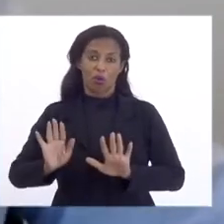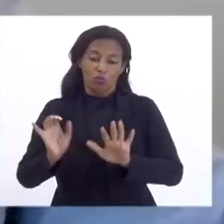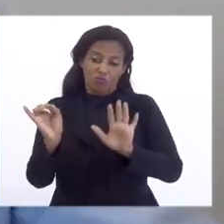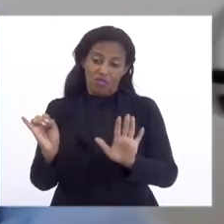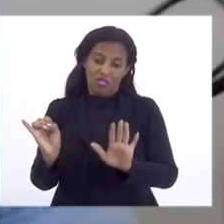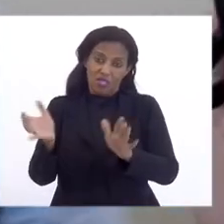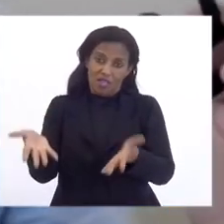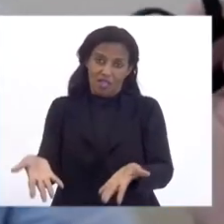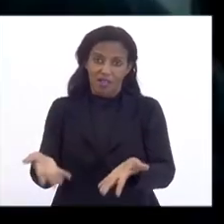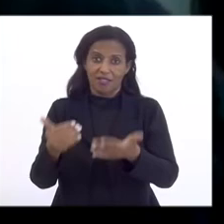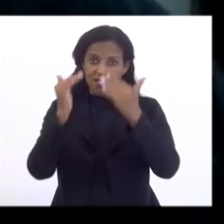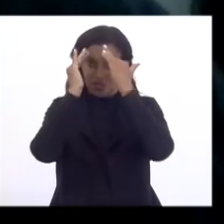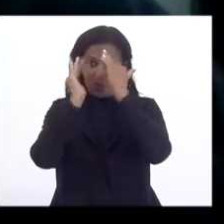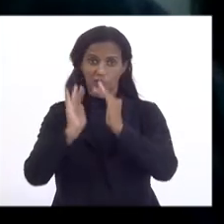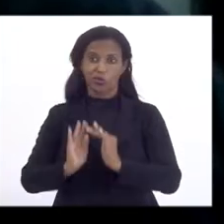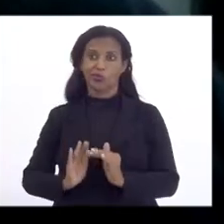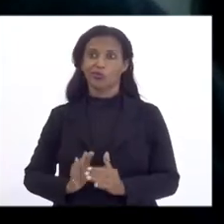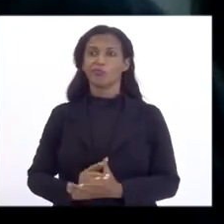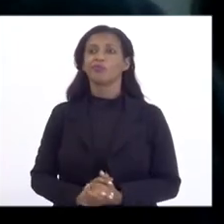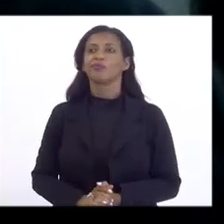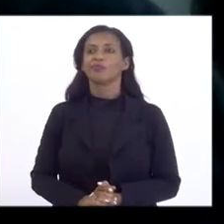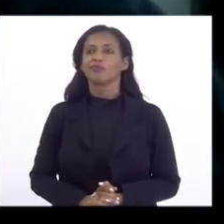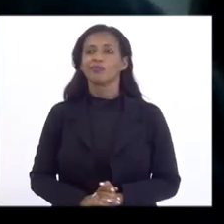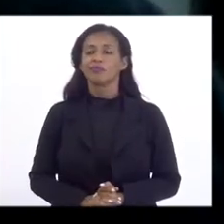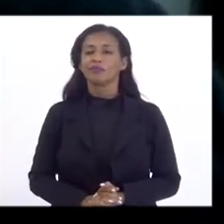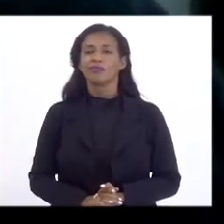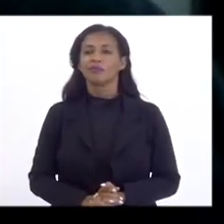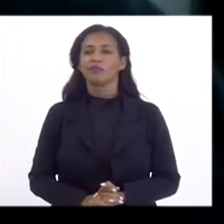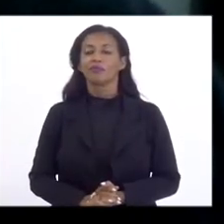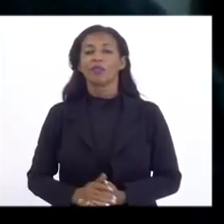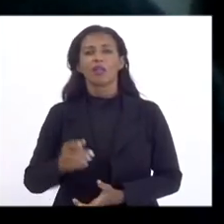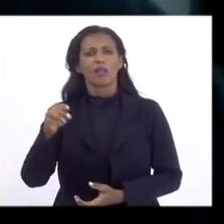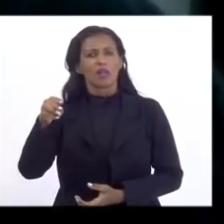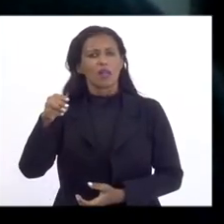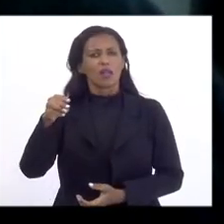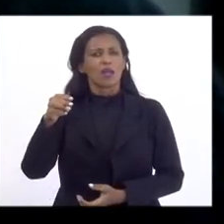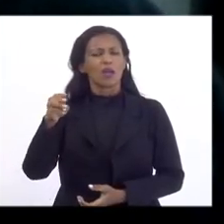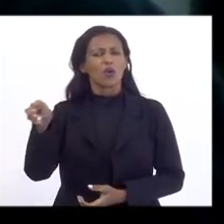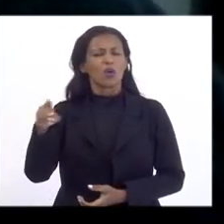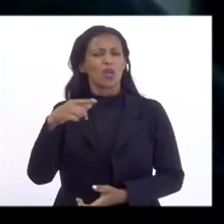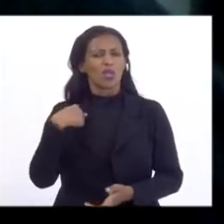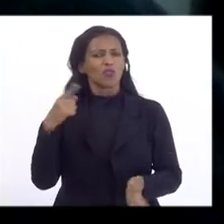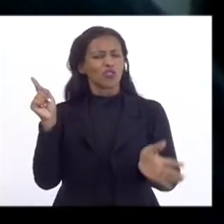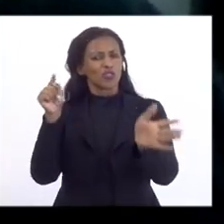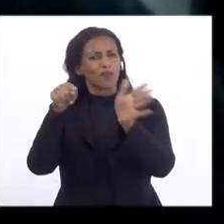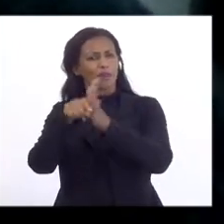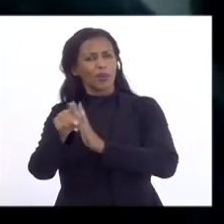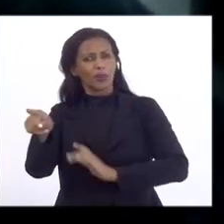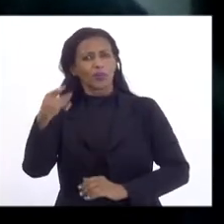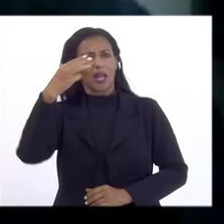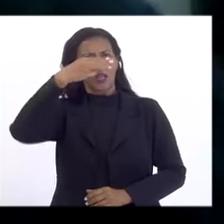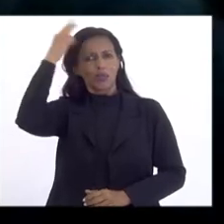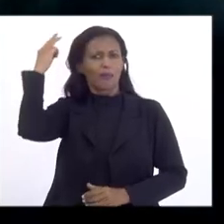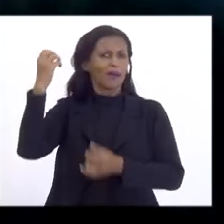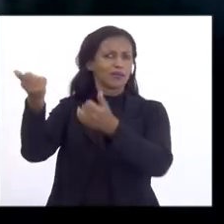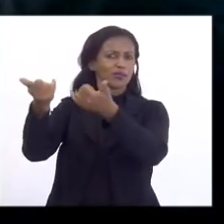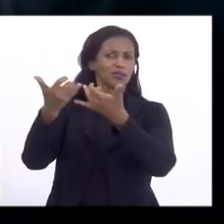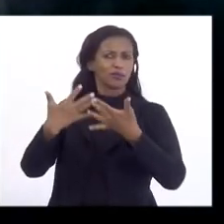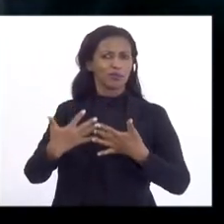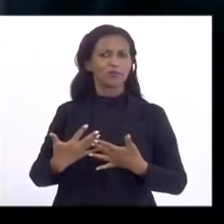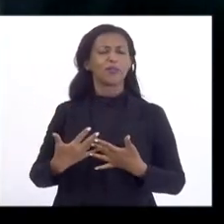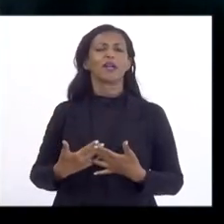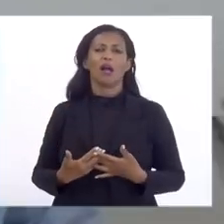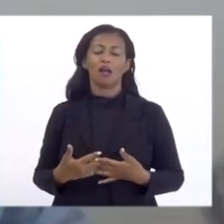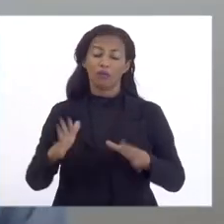vimos. Aliás, eu levantei essa questão antes e o Márcio Pacheco me deu essa explicação. Nós tínhamos explicado isso. Perfeitamente.